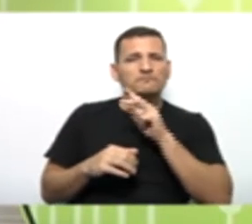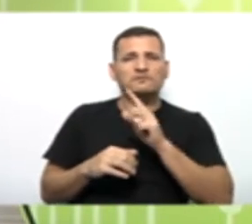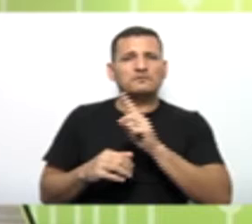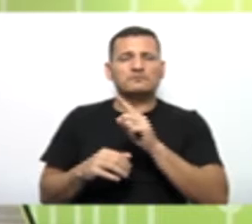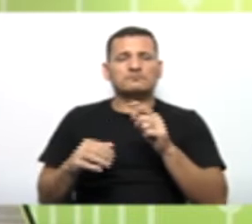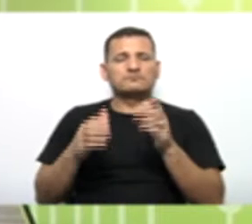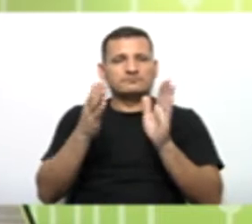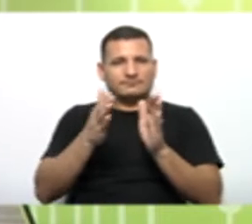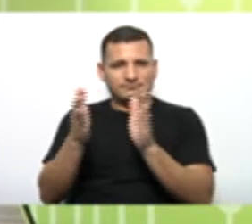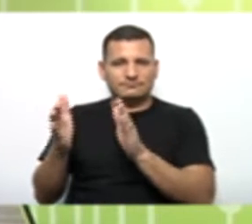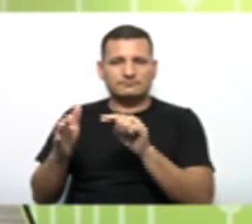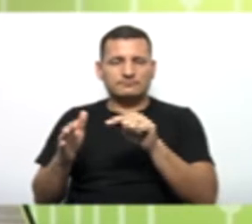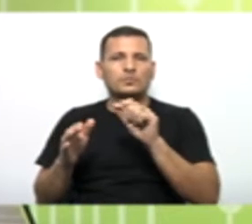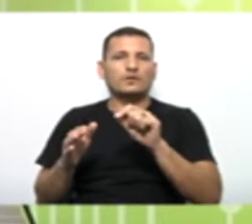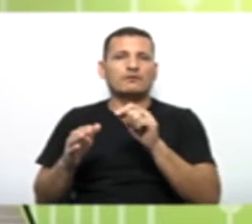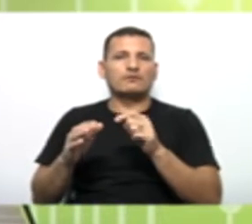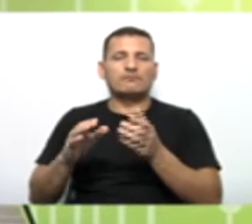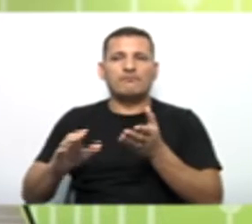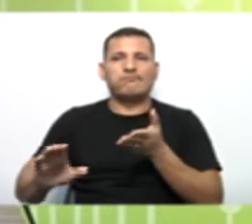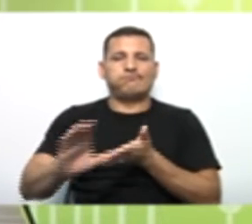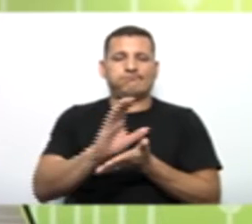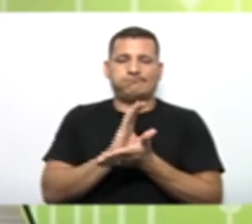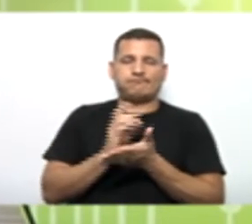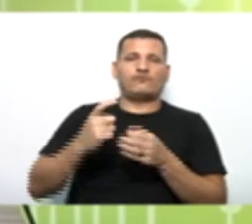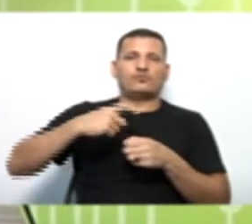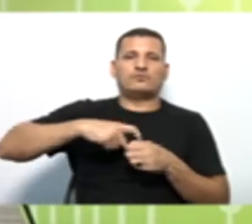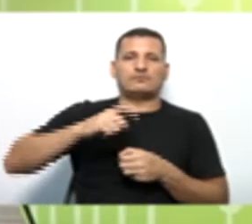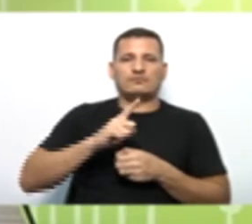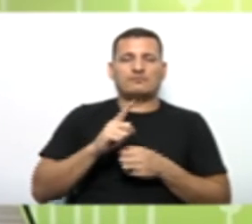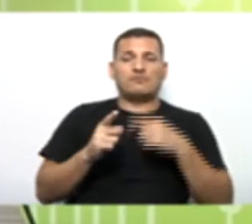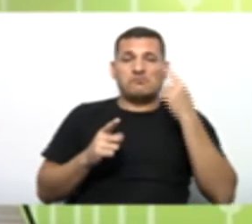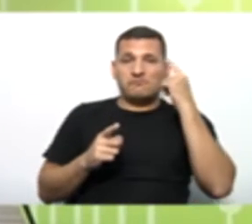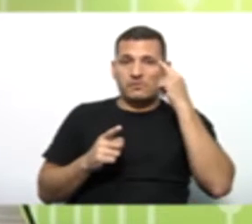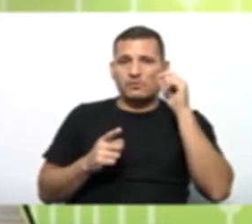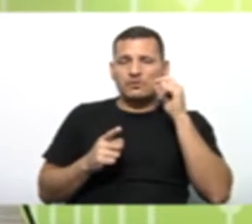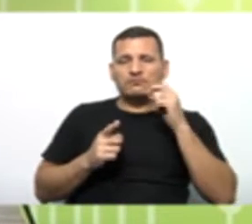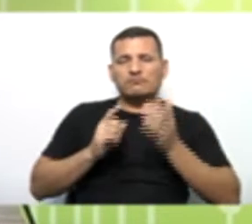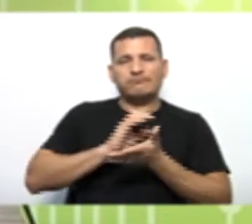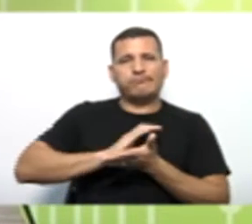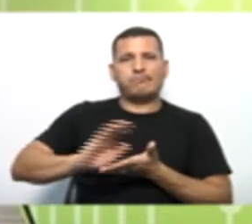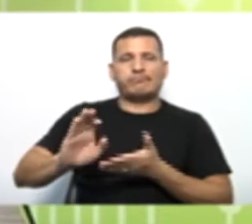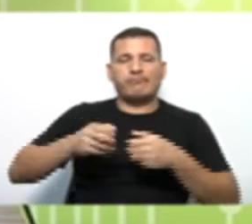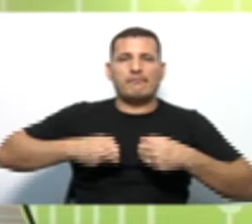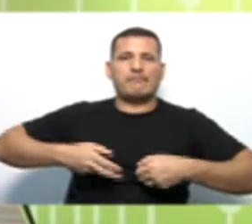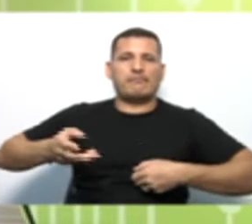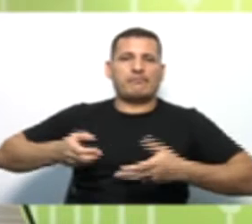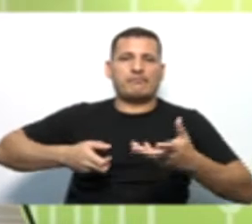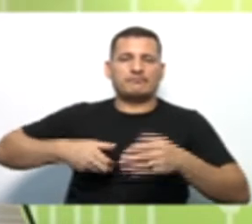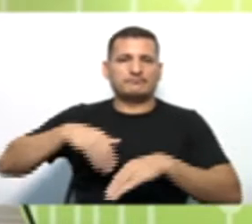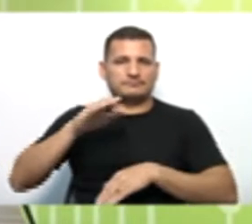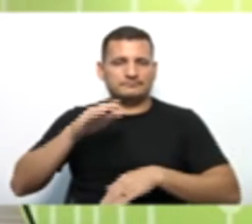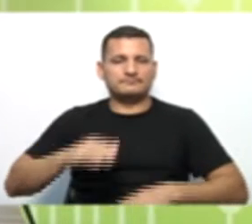de poluentes como ganho. Ela vê eles apenas como custa mais no processo produtivo.